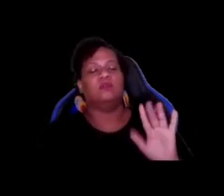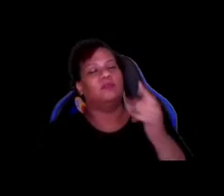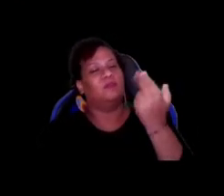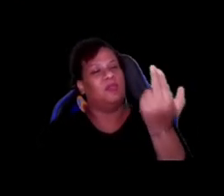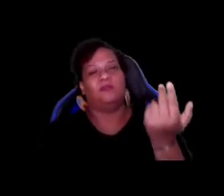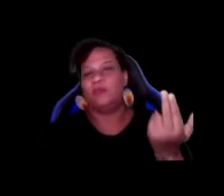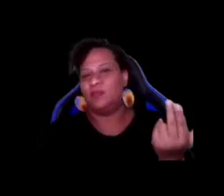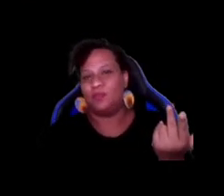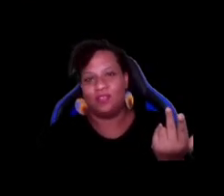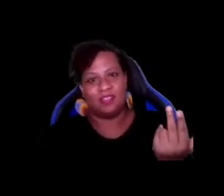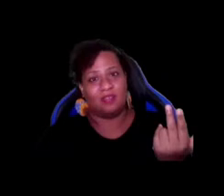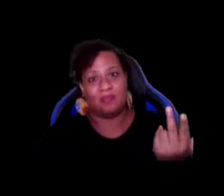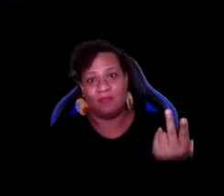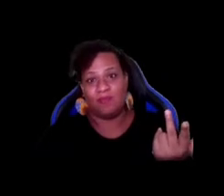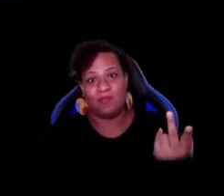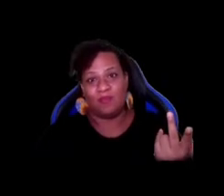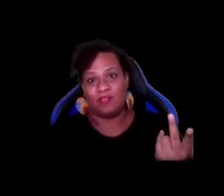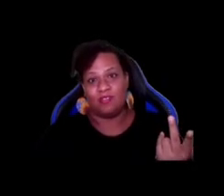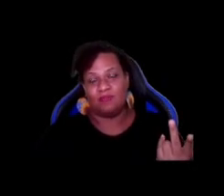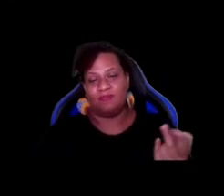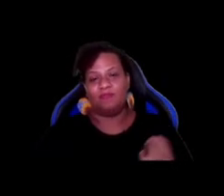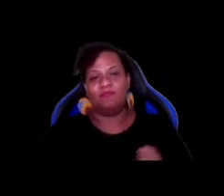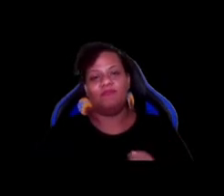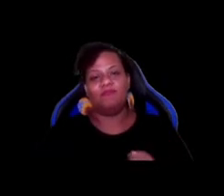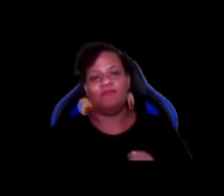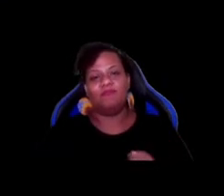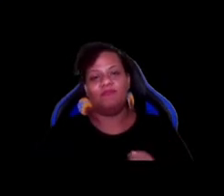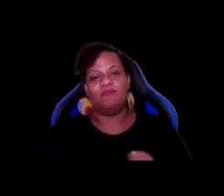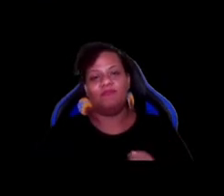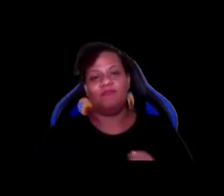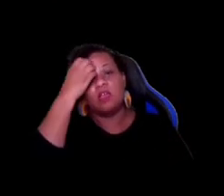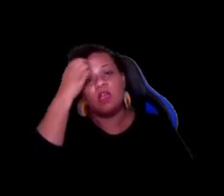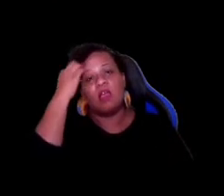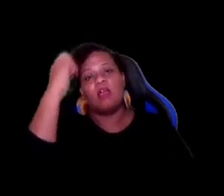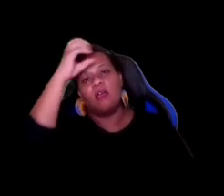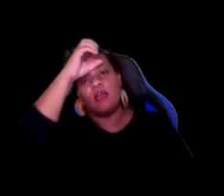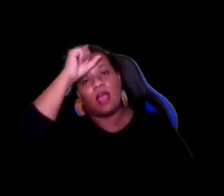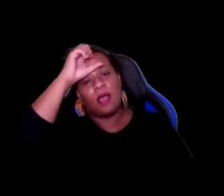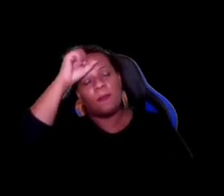mesma coisa. Então, vocês têm que aprender a mudar